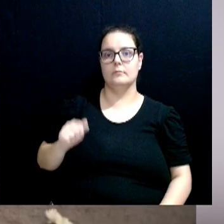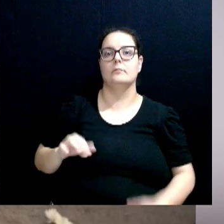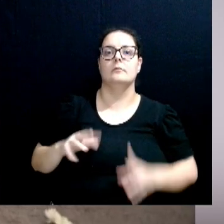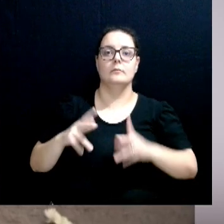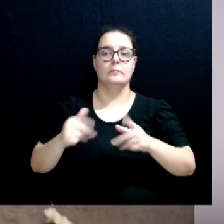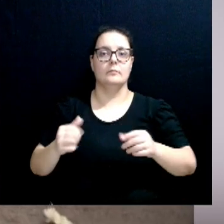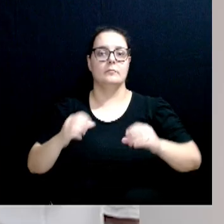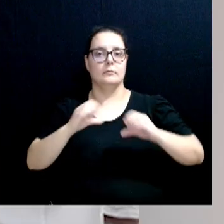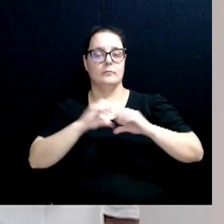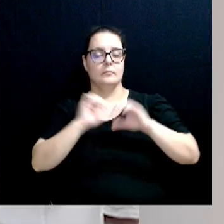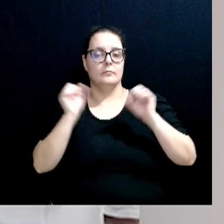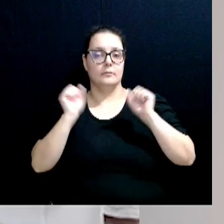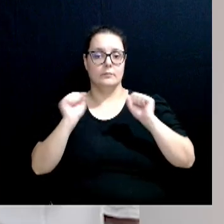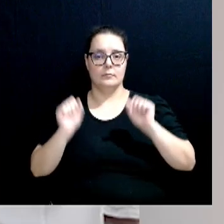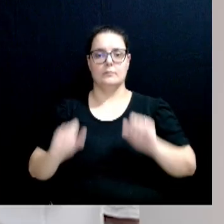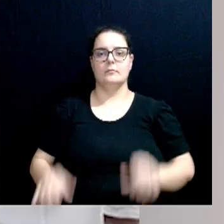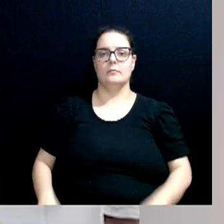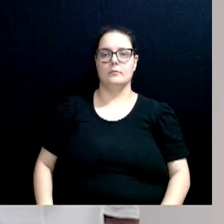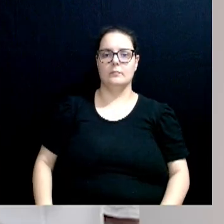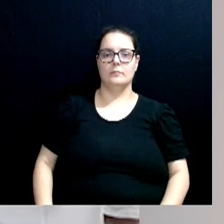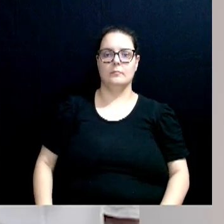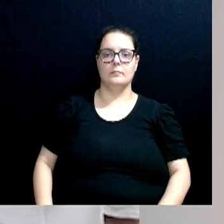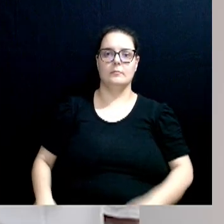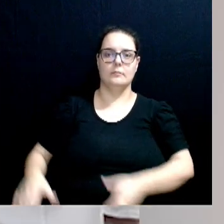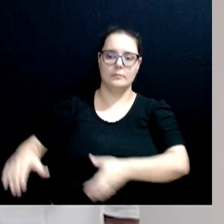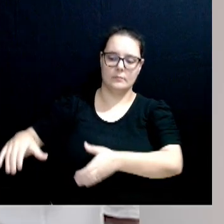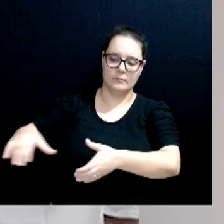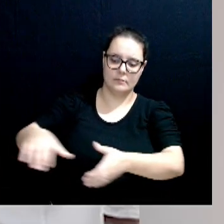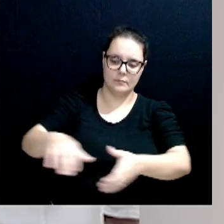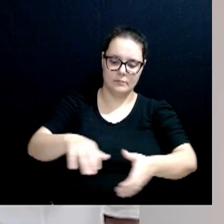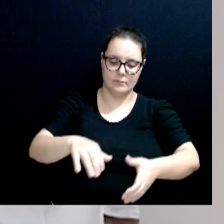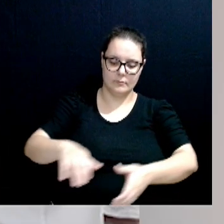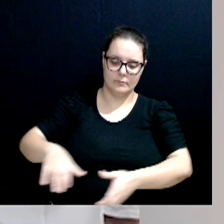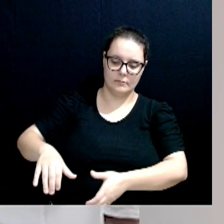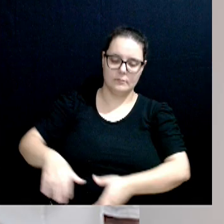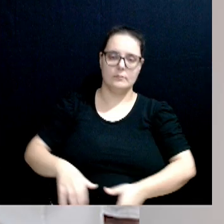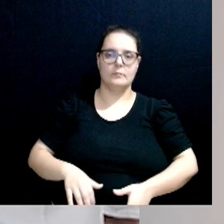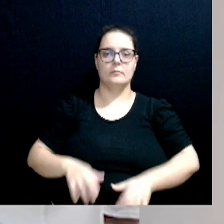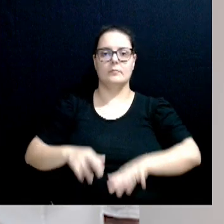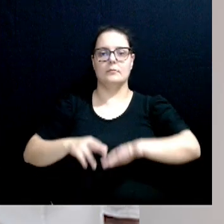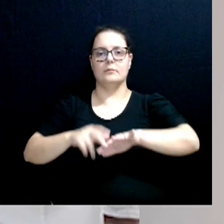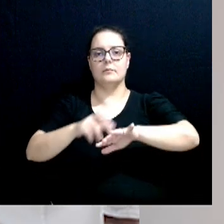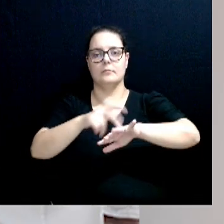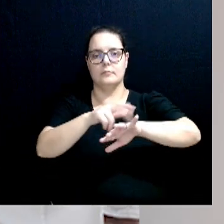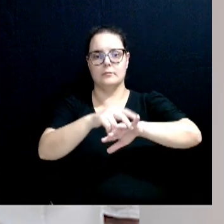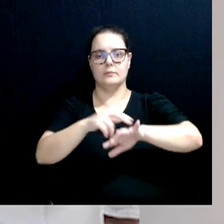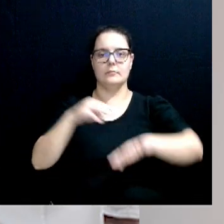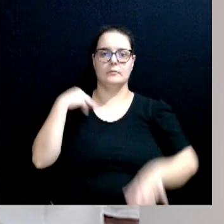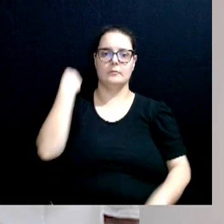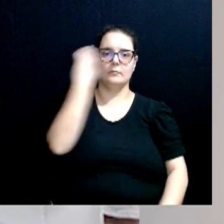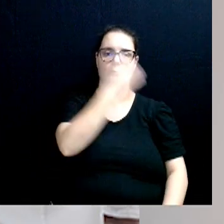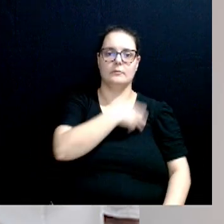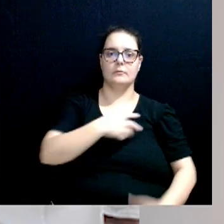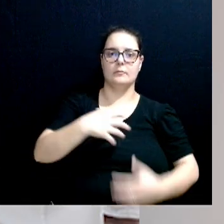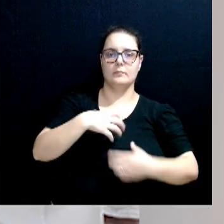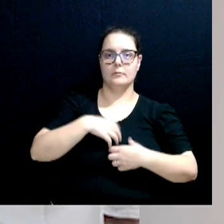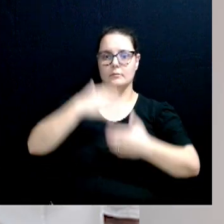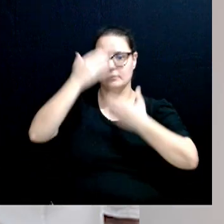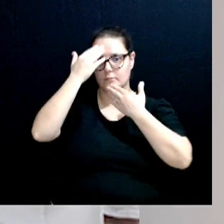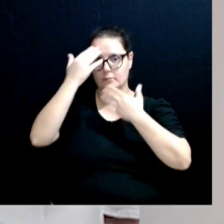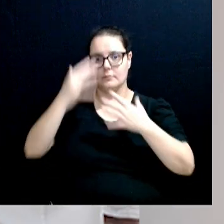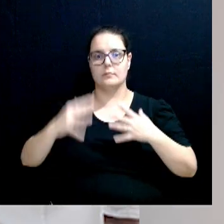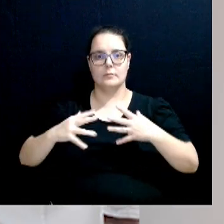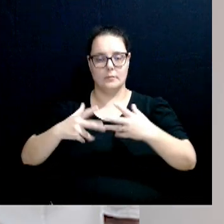e você lava a escada de Nossa Senhora como forma de agradecimento por tudo que a gente